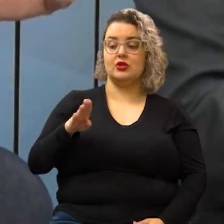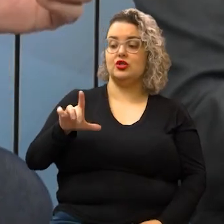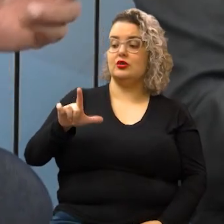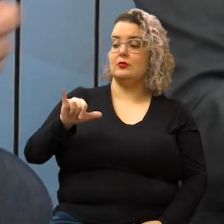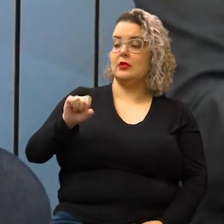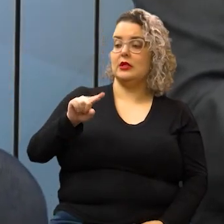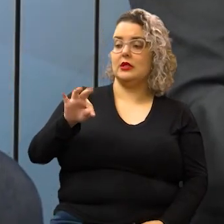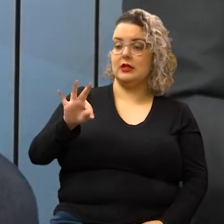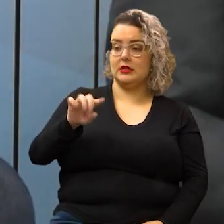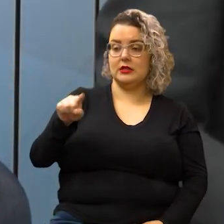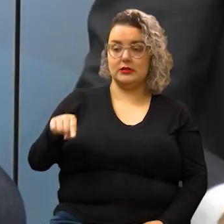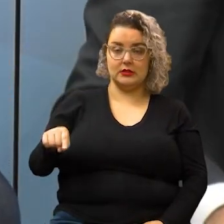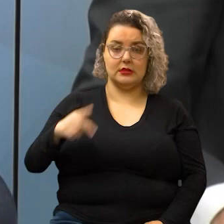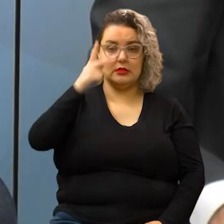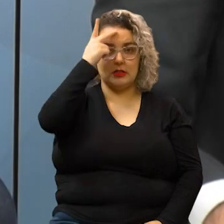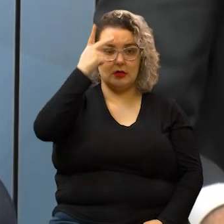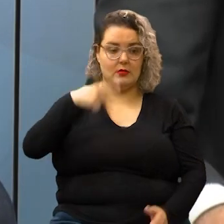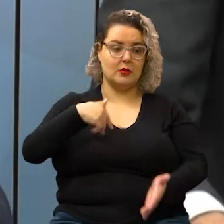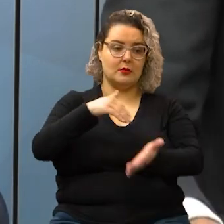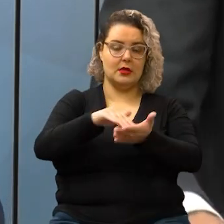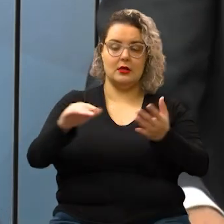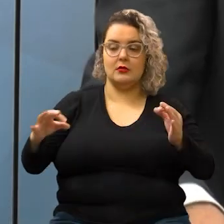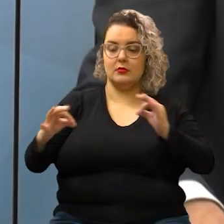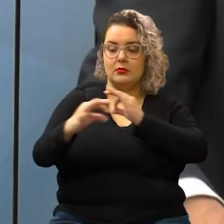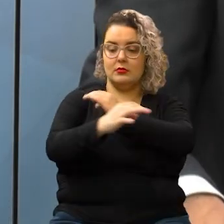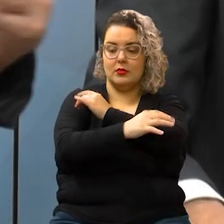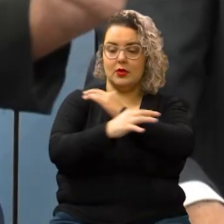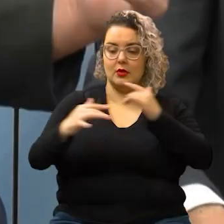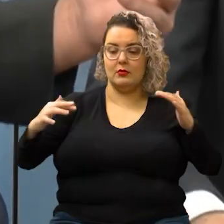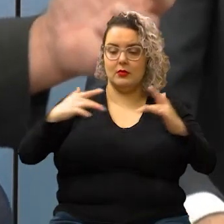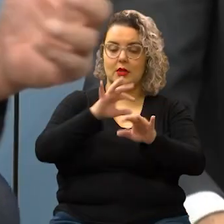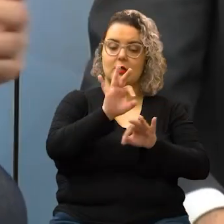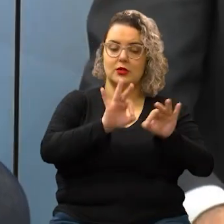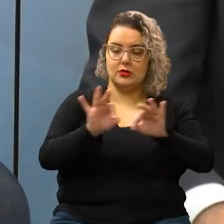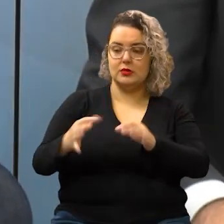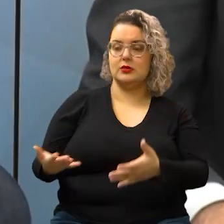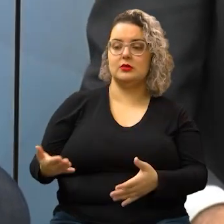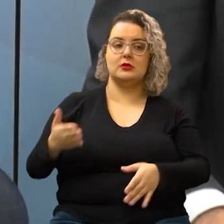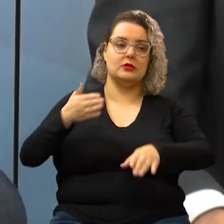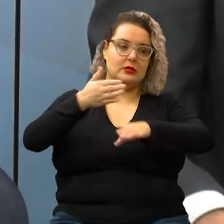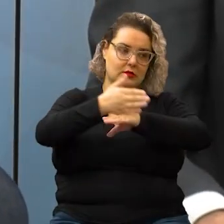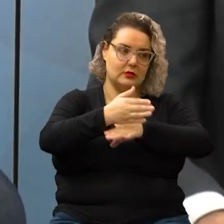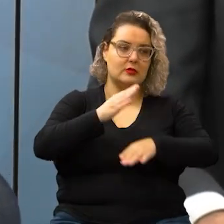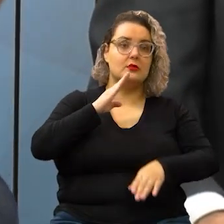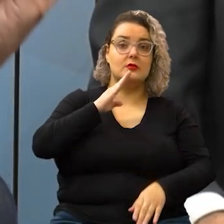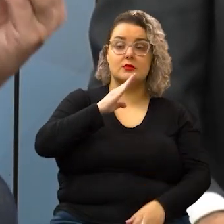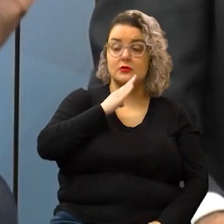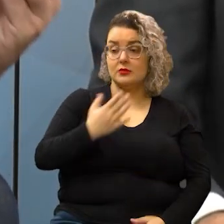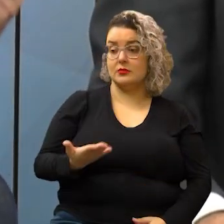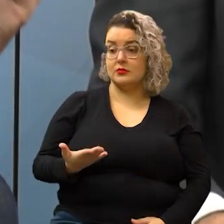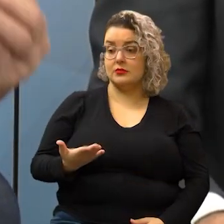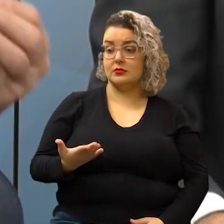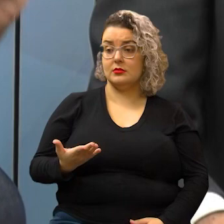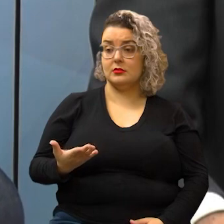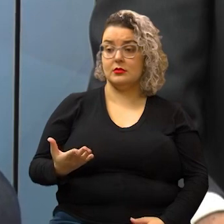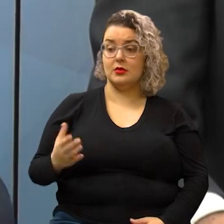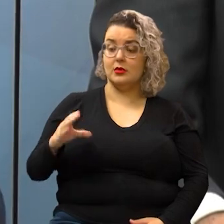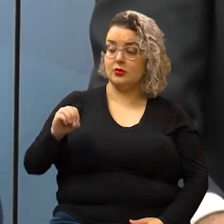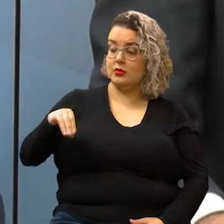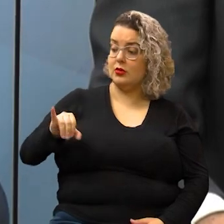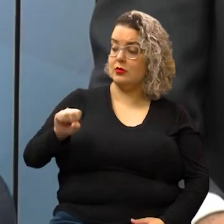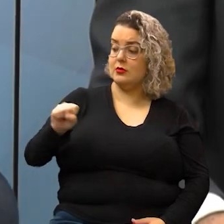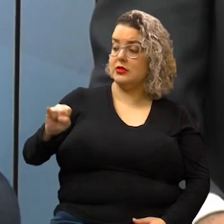da própria Secretaria de Planejamento e Urbanismo, que vai nos bares, etc. E os comissários vão